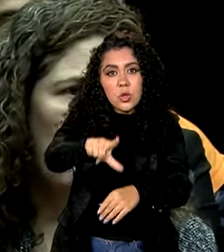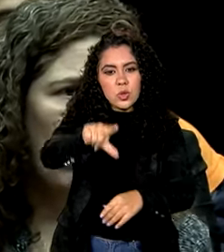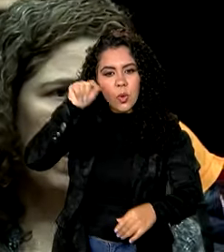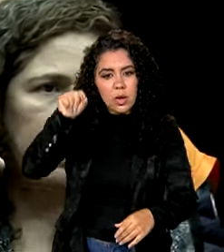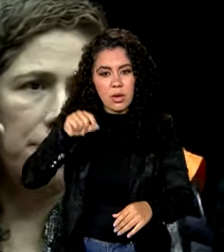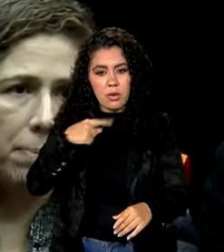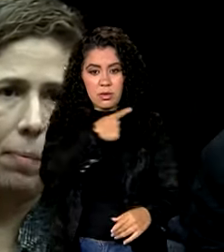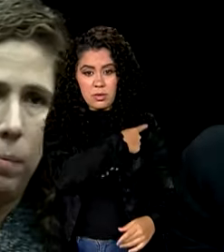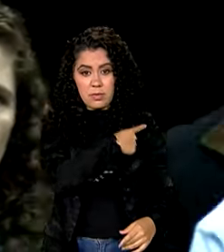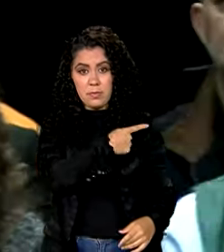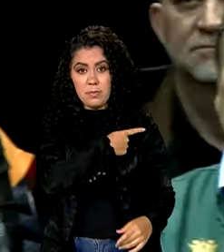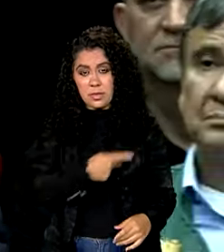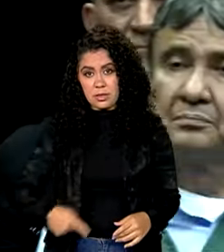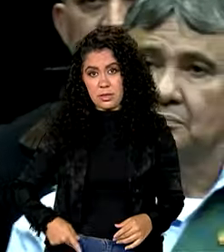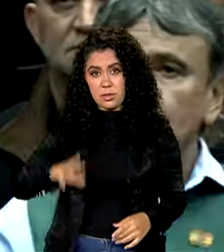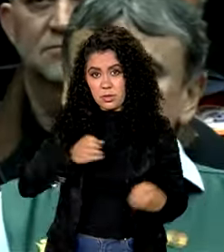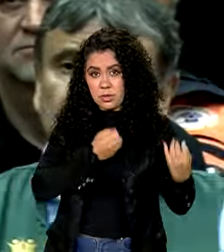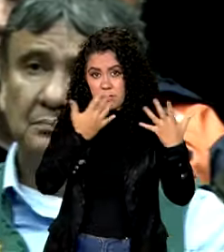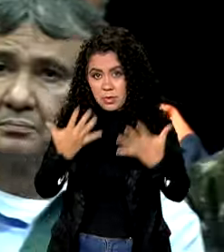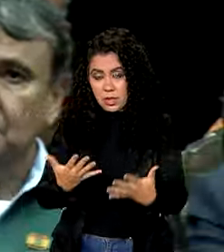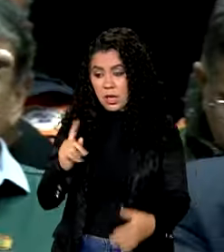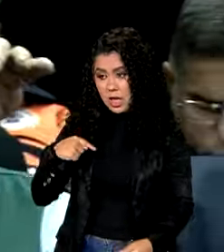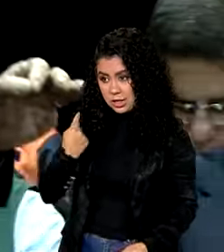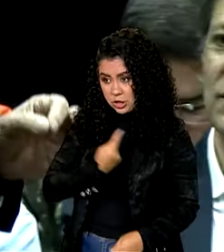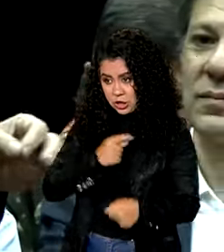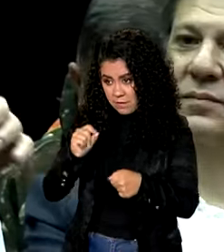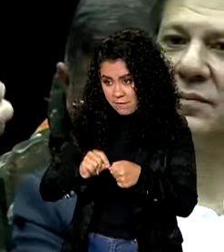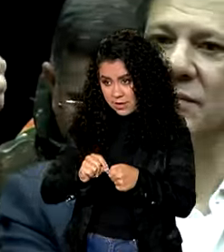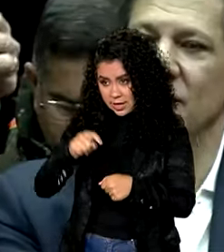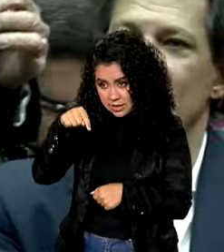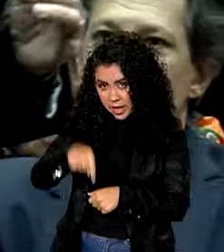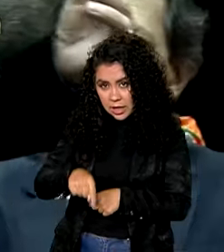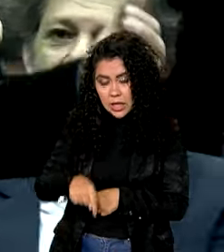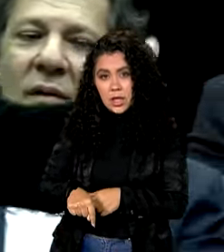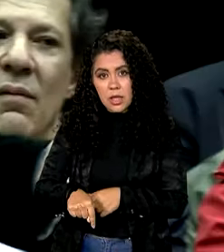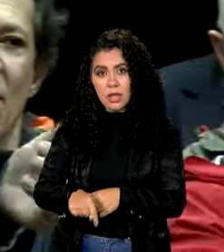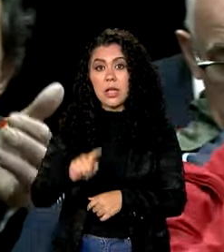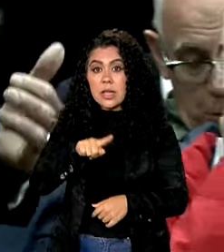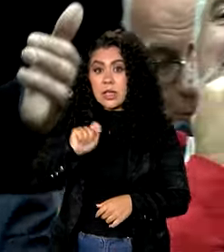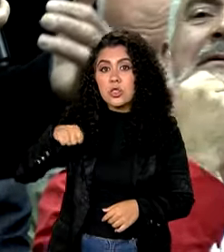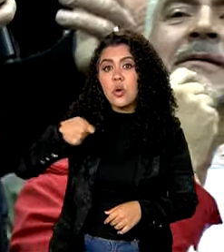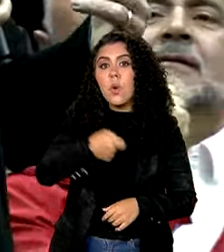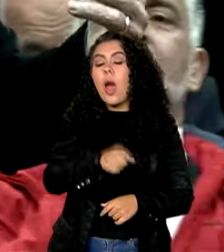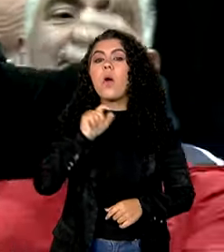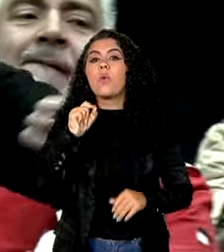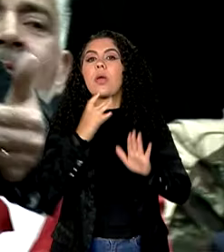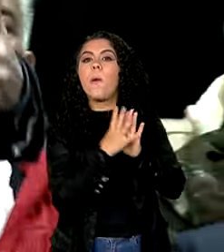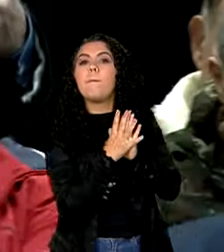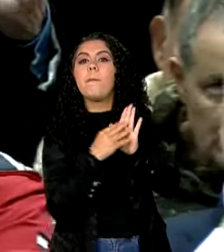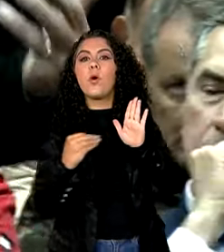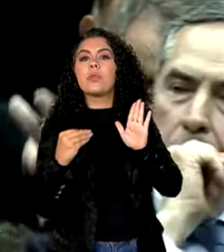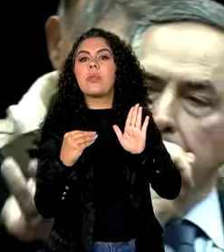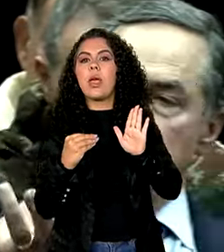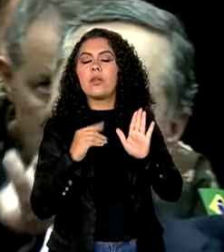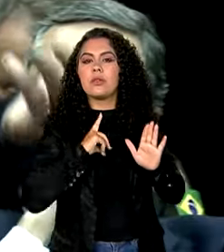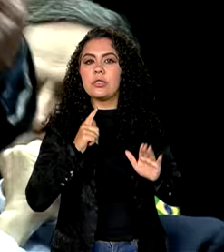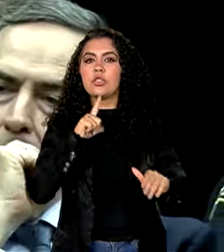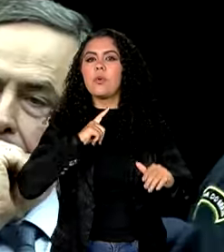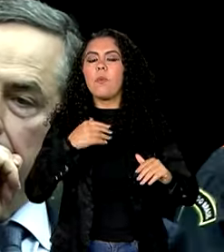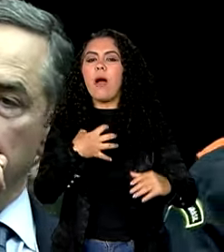estamos fazendo aqui, governador, eu espero que sirva de modelo de um outro padrão